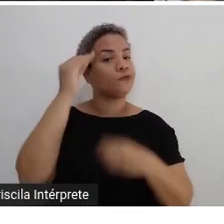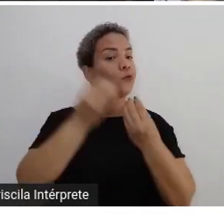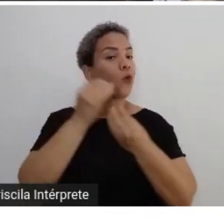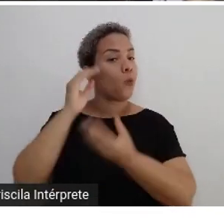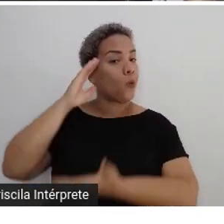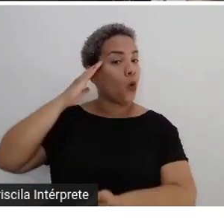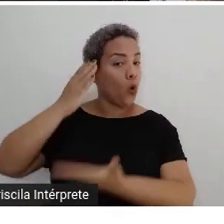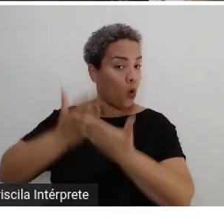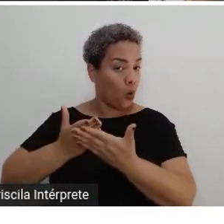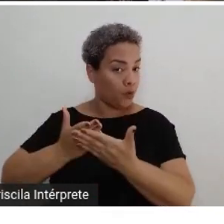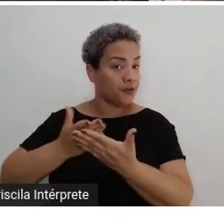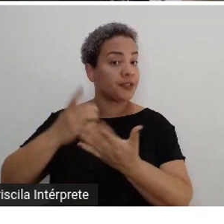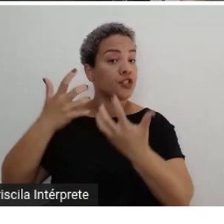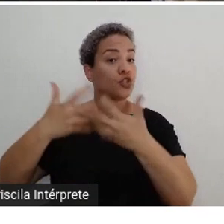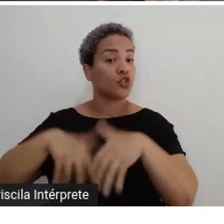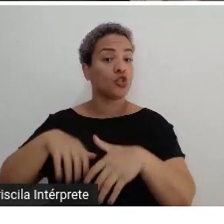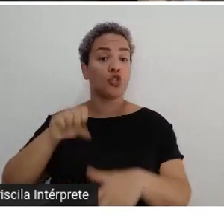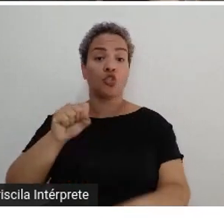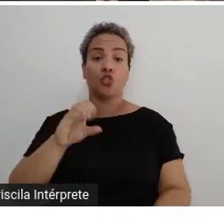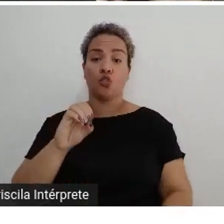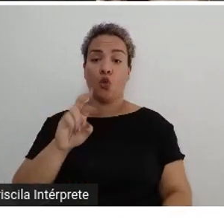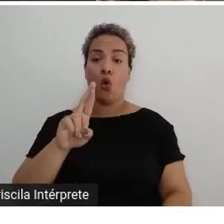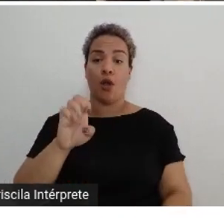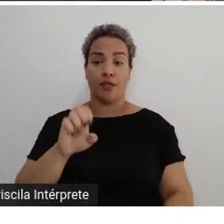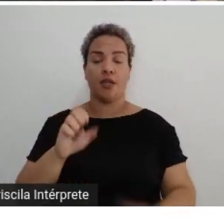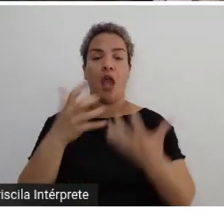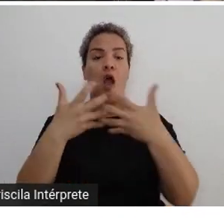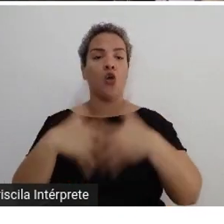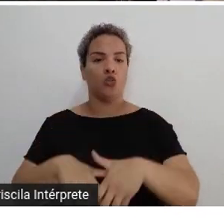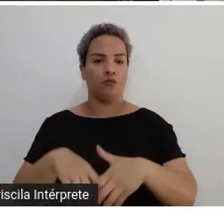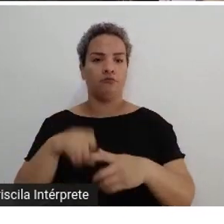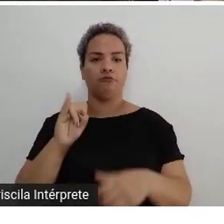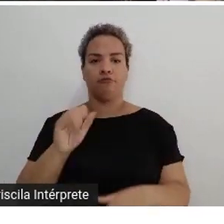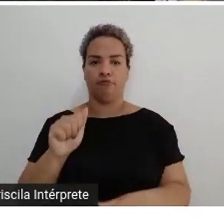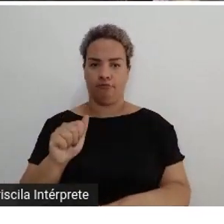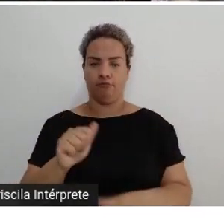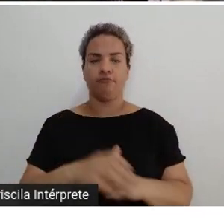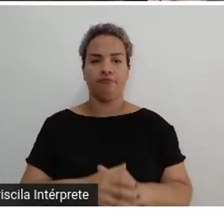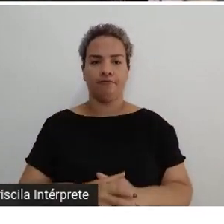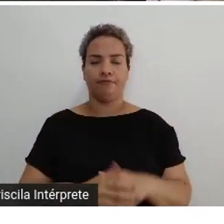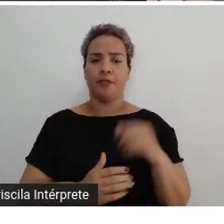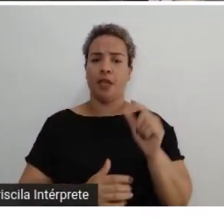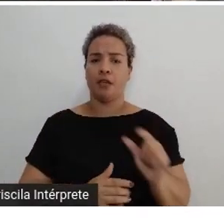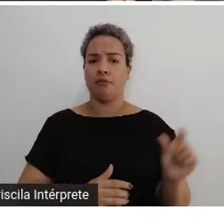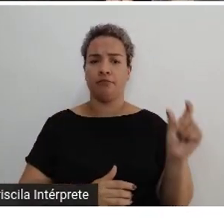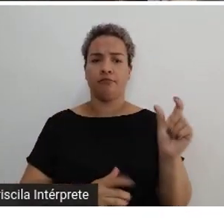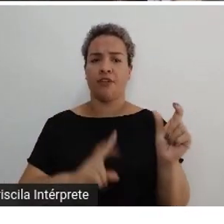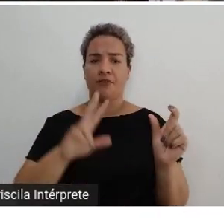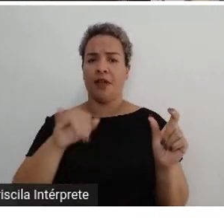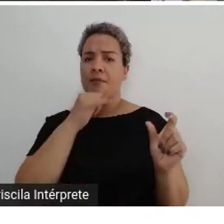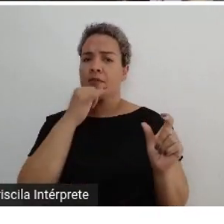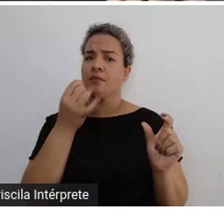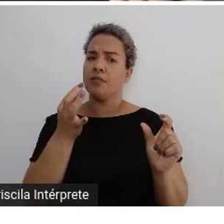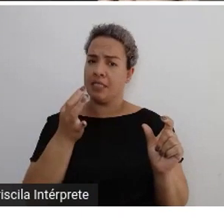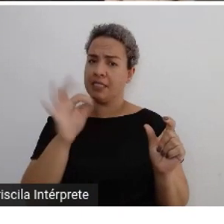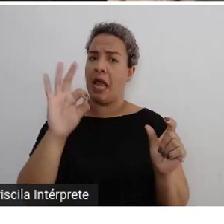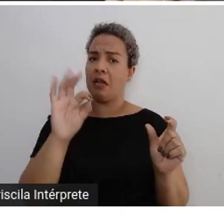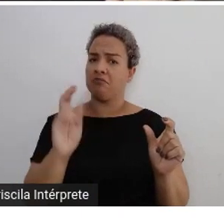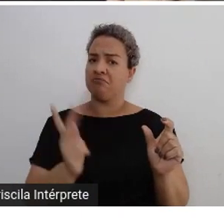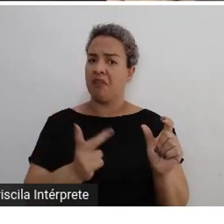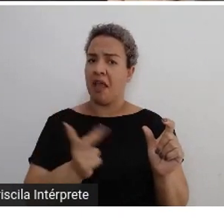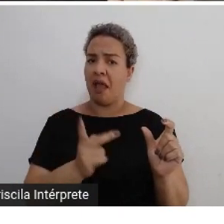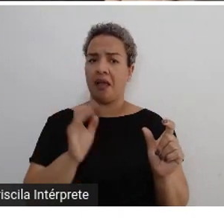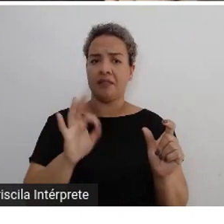o score automático dado pela inteligência artificial. E aí do ladinho eu vou colocar lá, ela acertou ou não acertou, enfim,